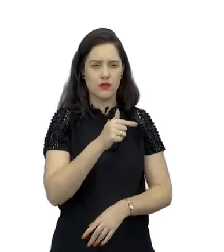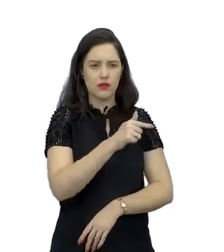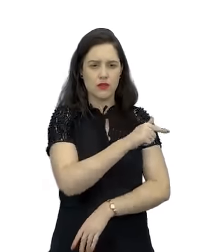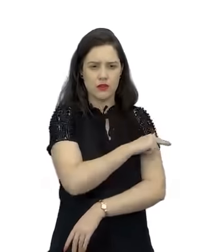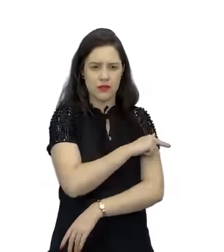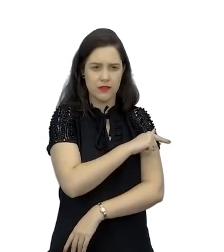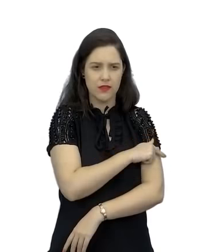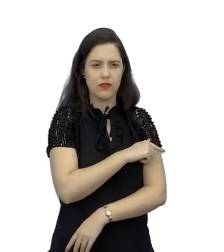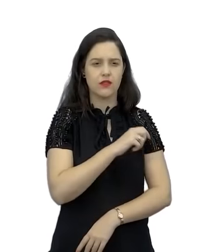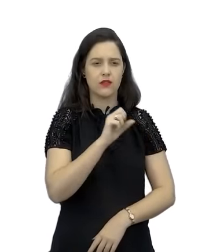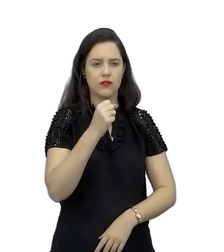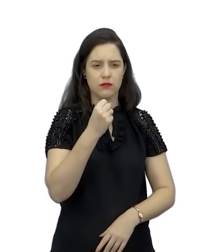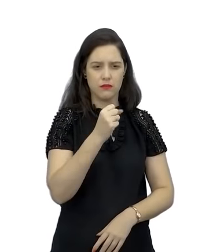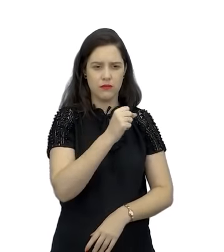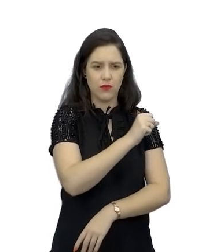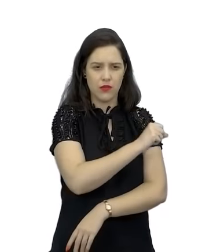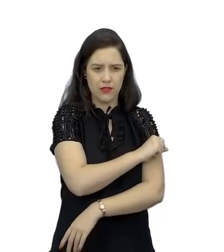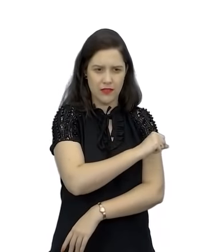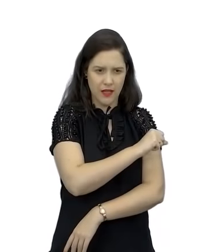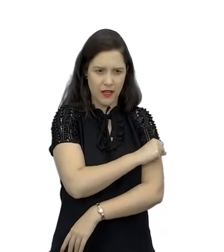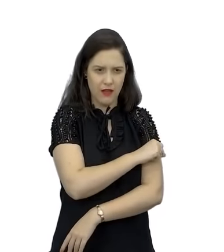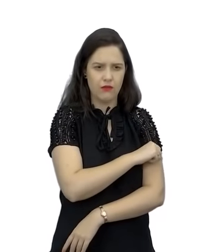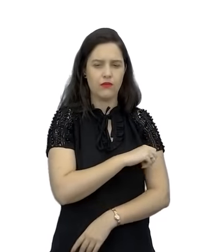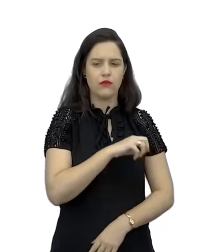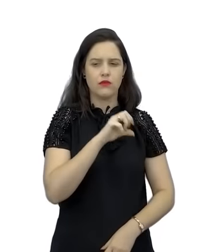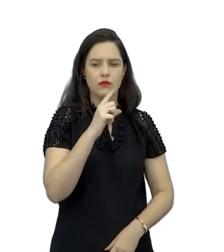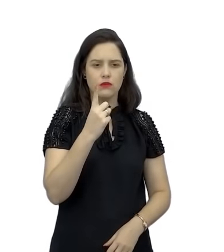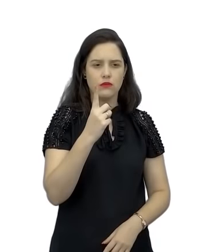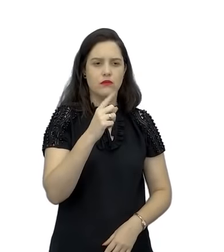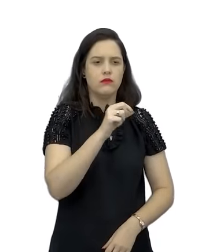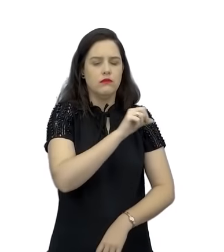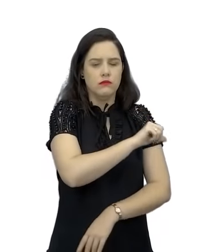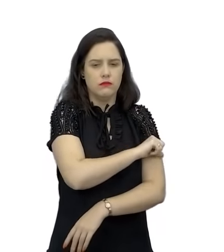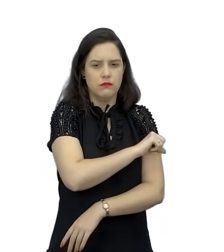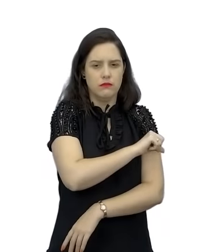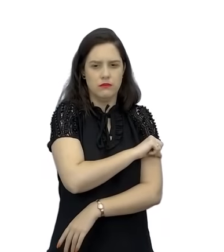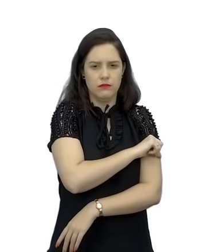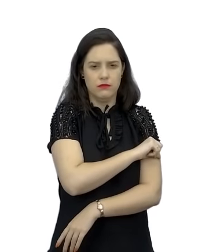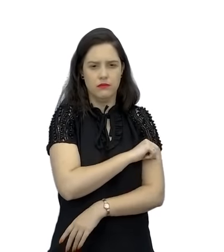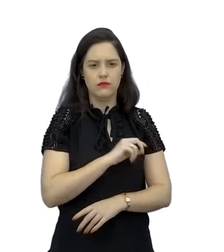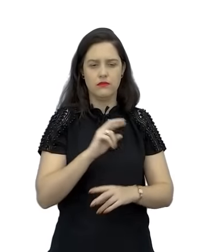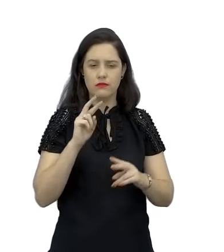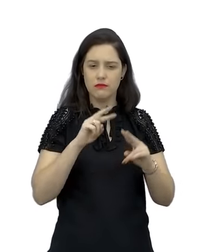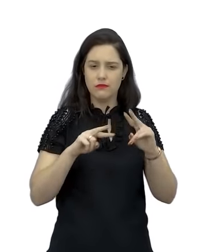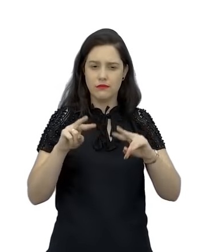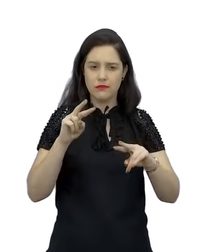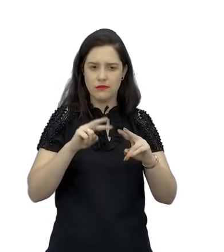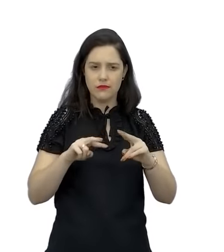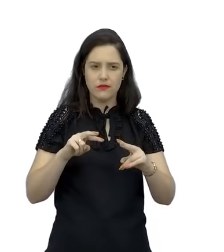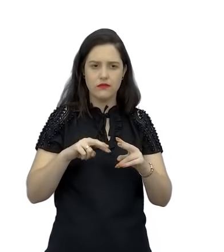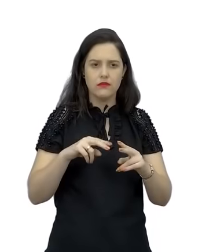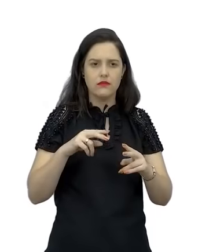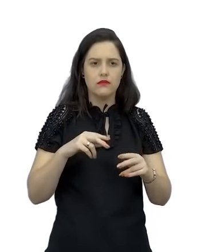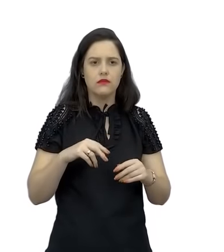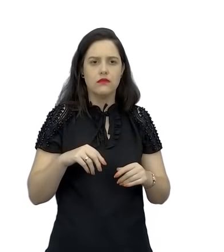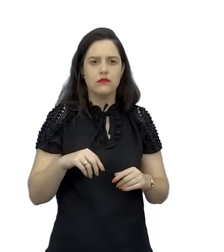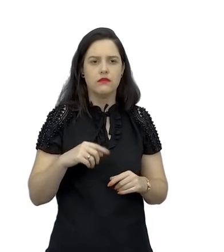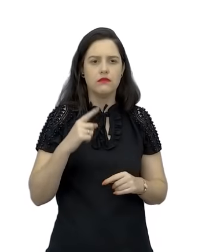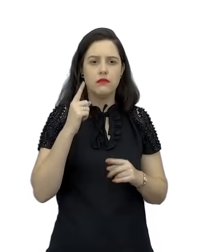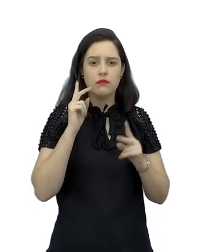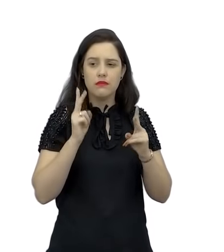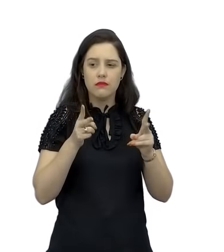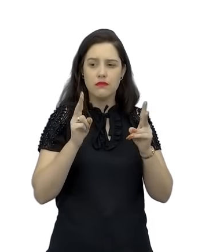habilidade, para o 8º a gente tem uma e para o 9º a gente tem uma. Se a gente olhar aqui, a gente tem